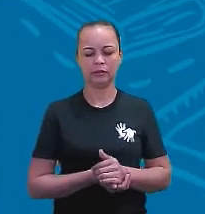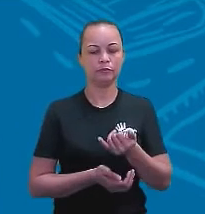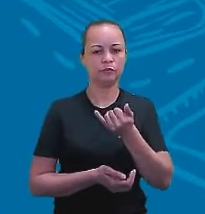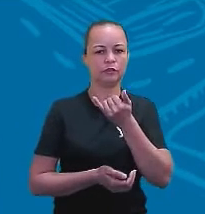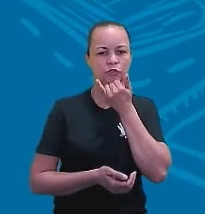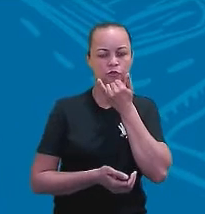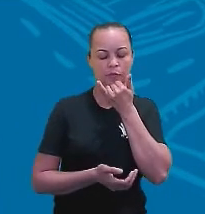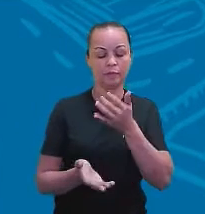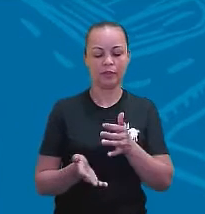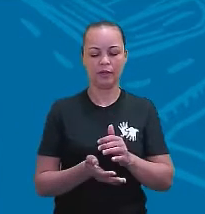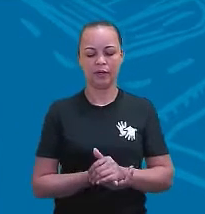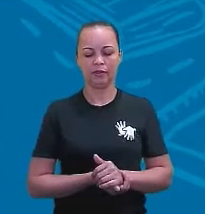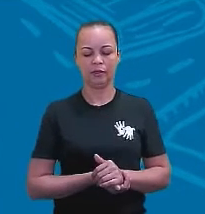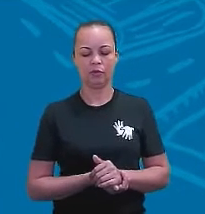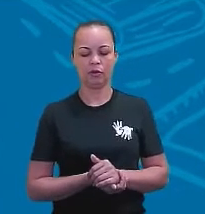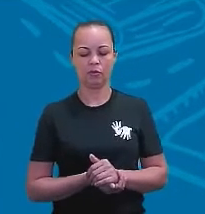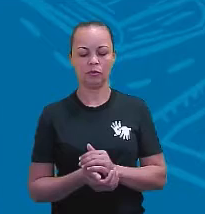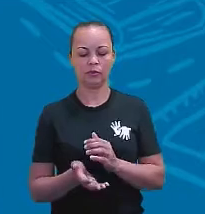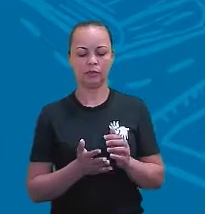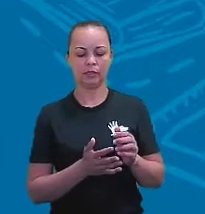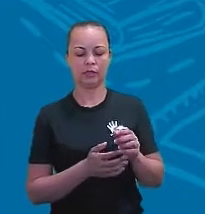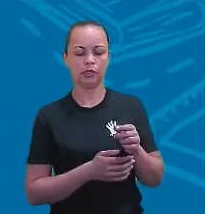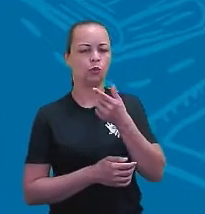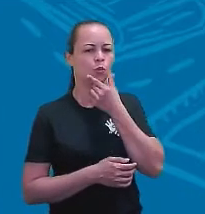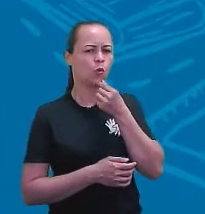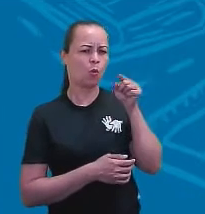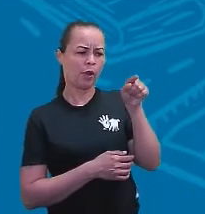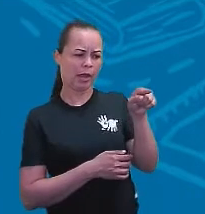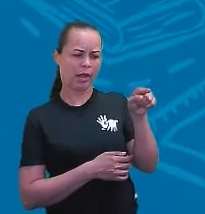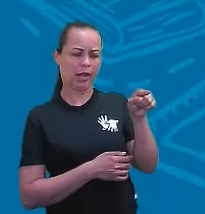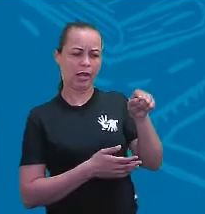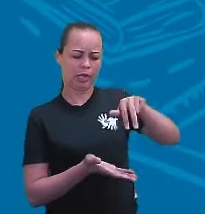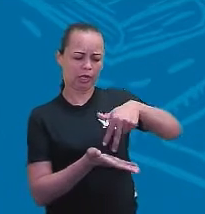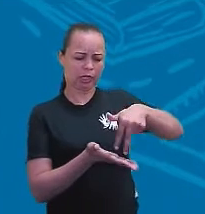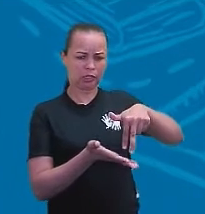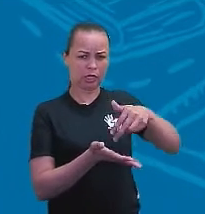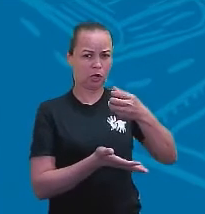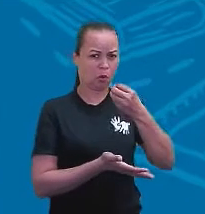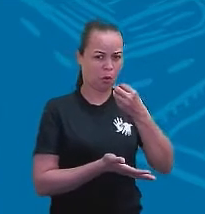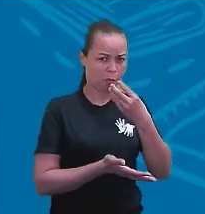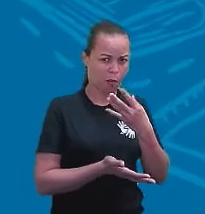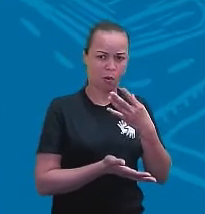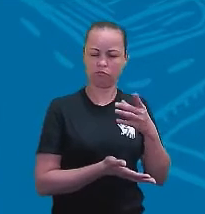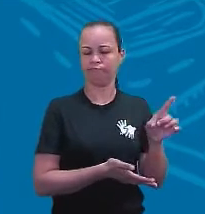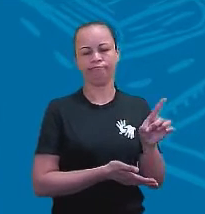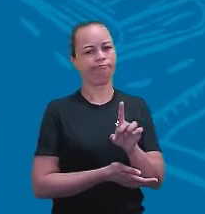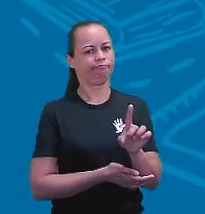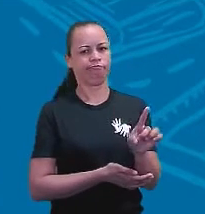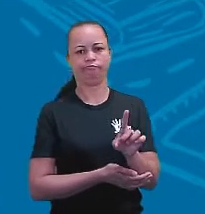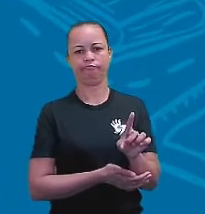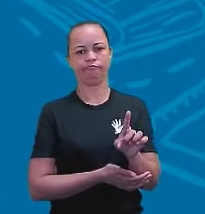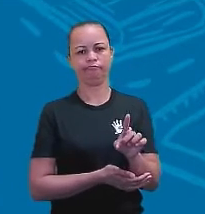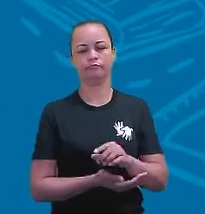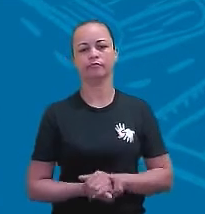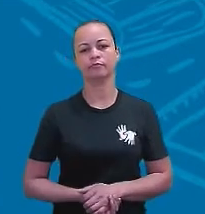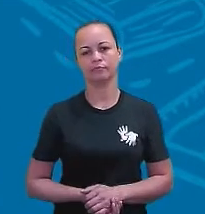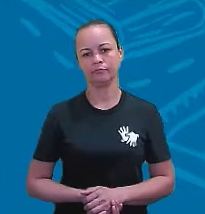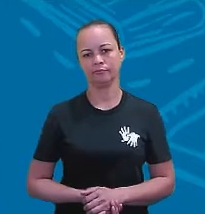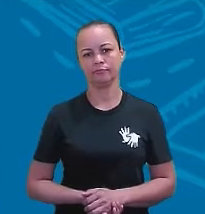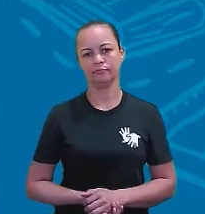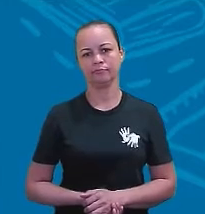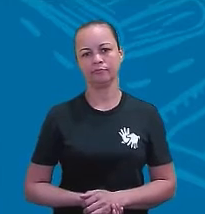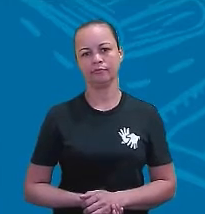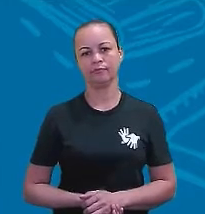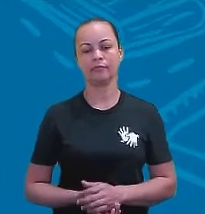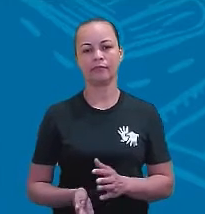aí ele ficou, he is a good dancer. Coloquei o not, já vou dizer que ele não é mais um bom